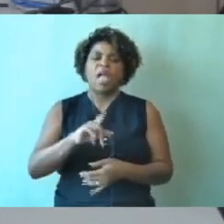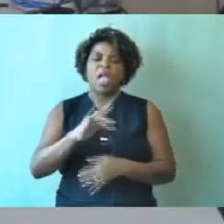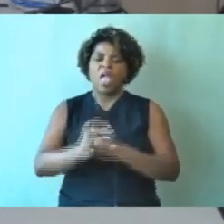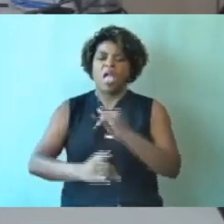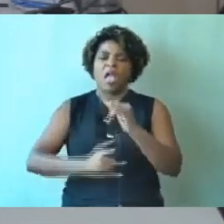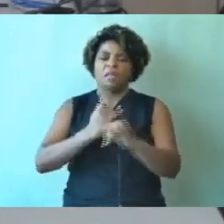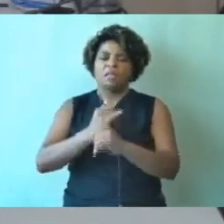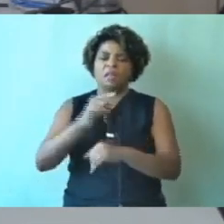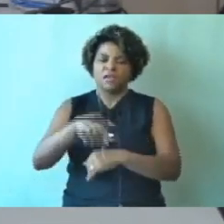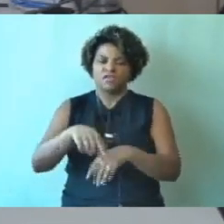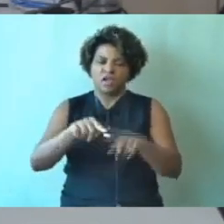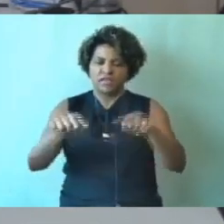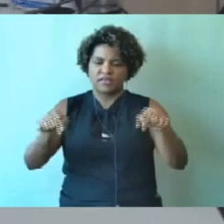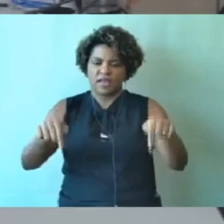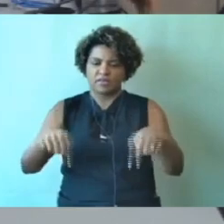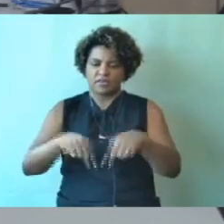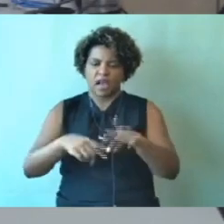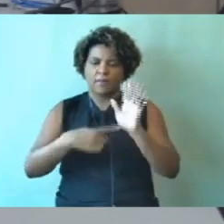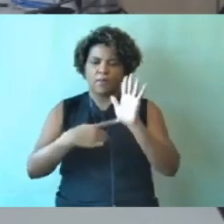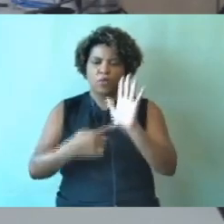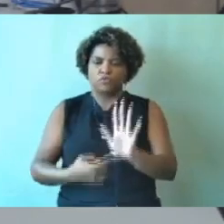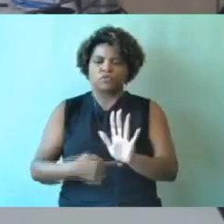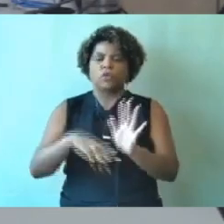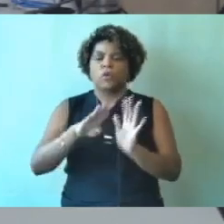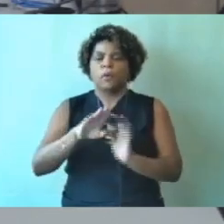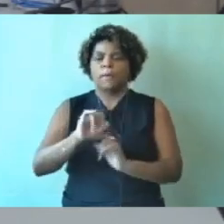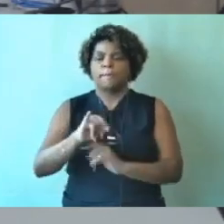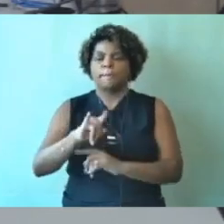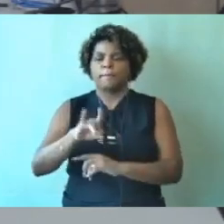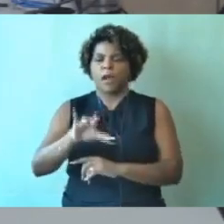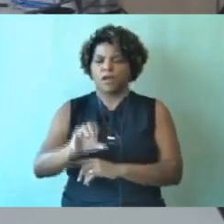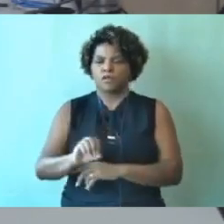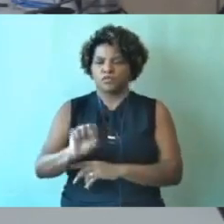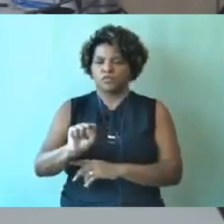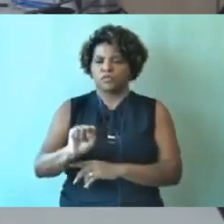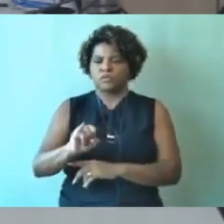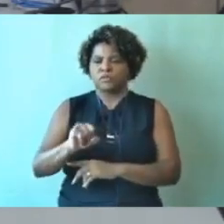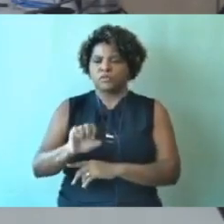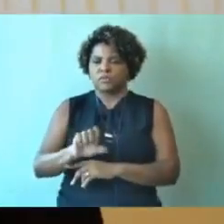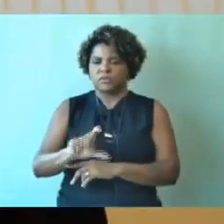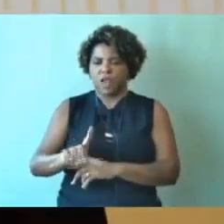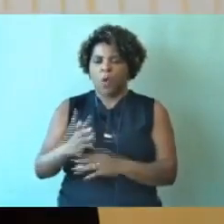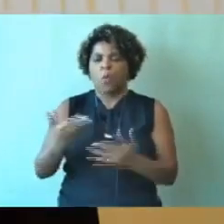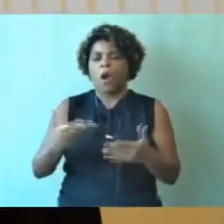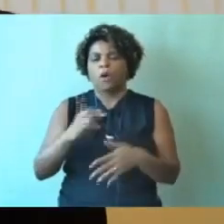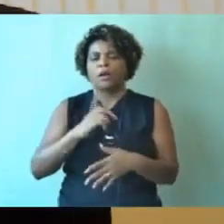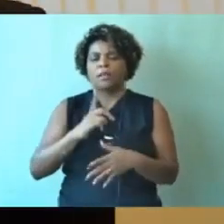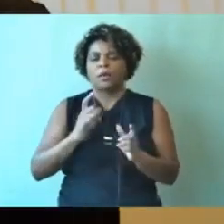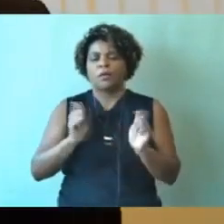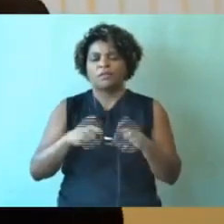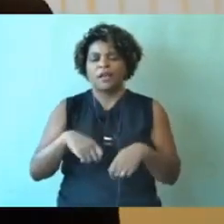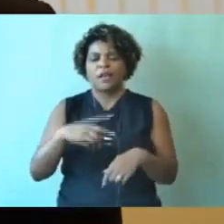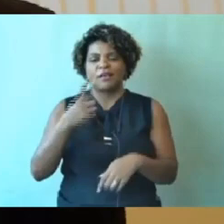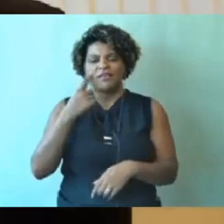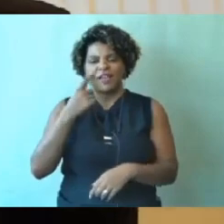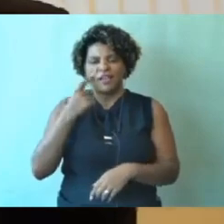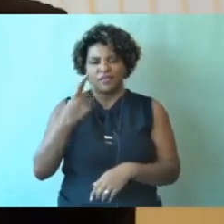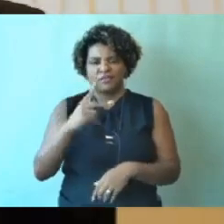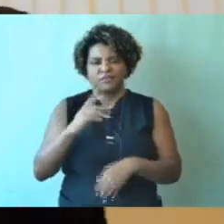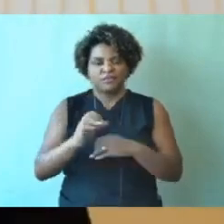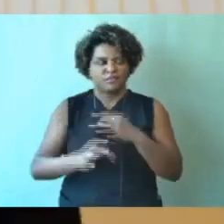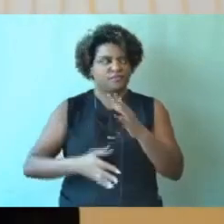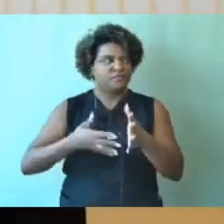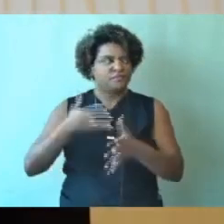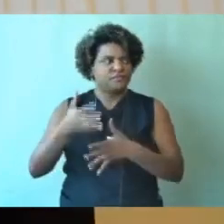baixo o sinal aqui, ó. Tá, então. Tem um problema. Agora que a gente voltou a ouvir o senhor. Uhum. Bom, então, quando você fala